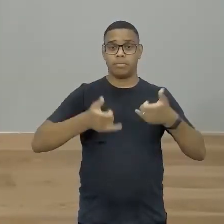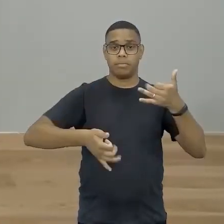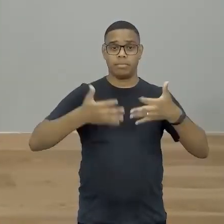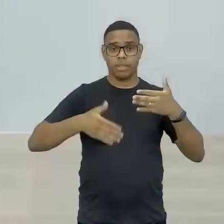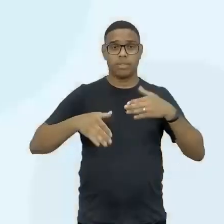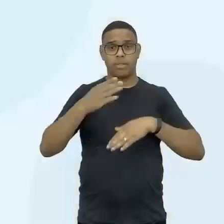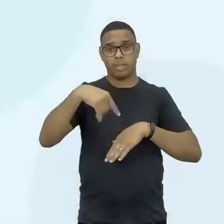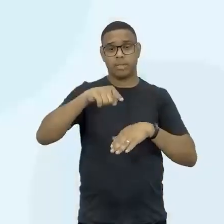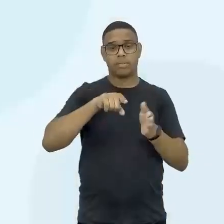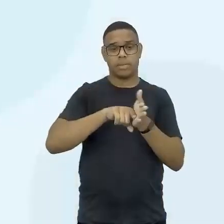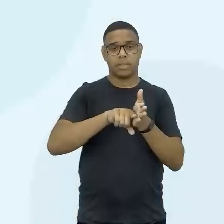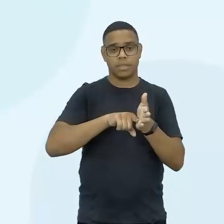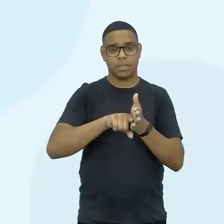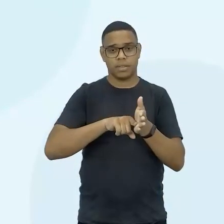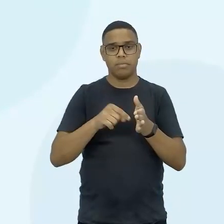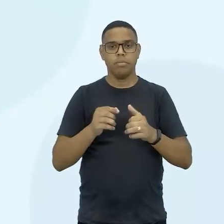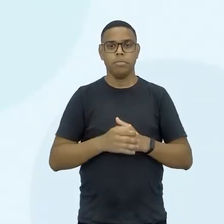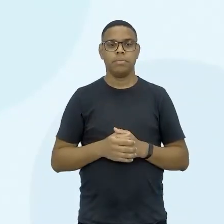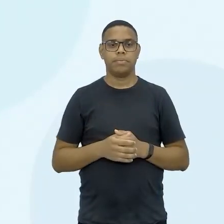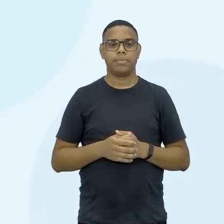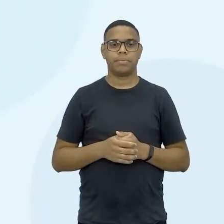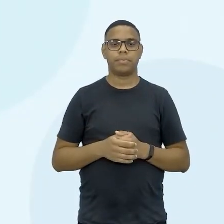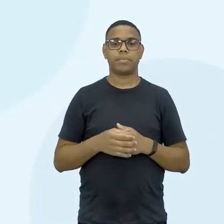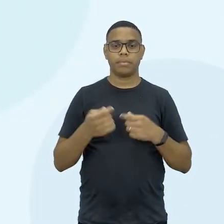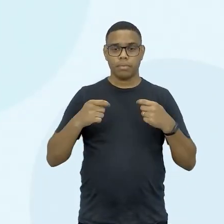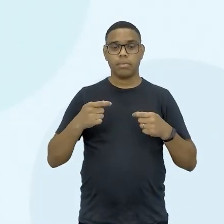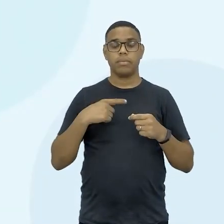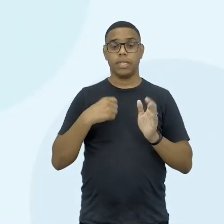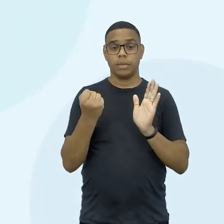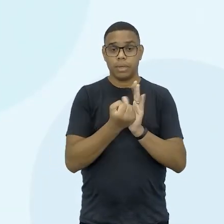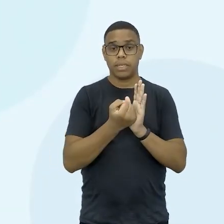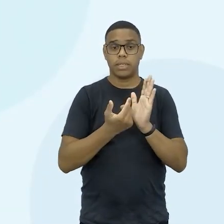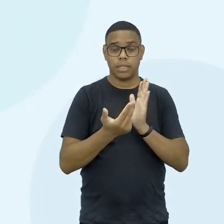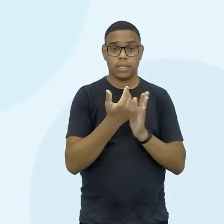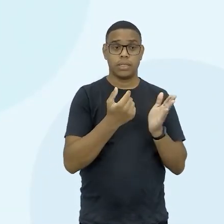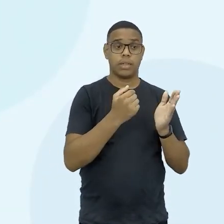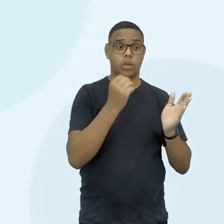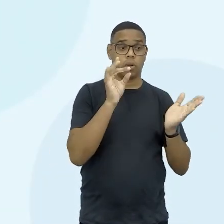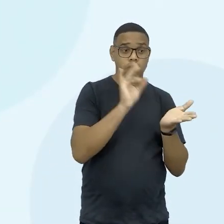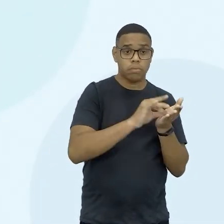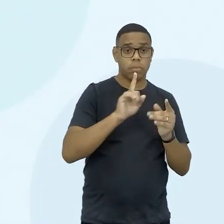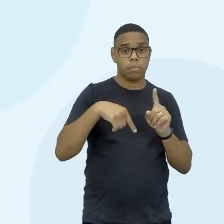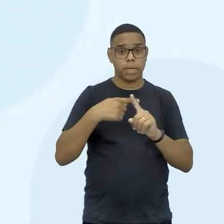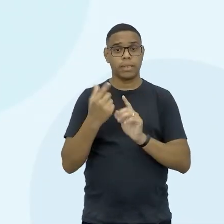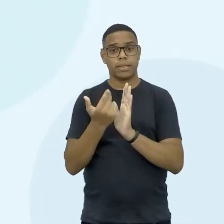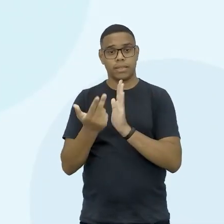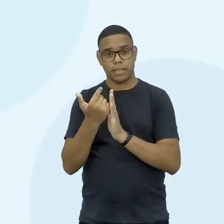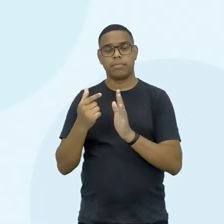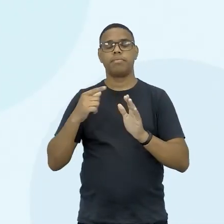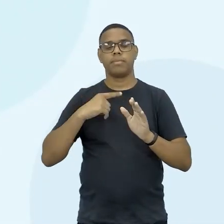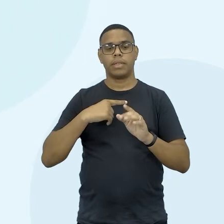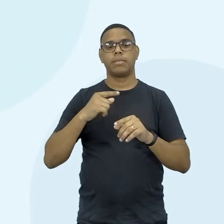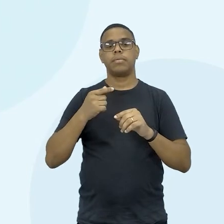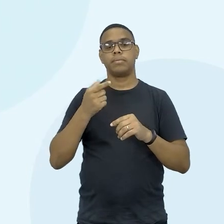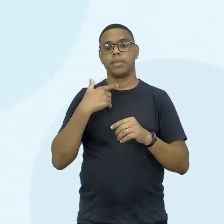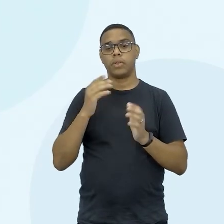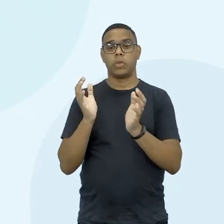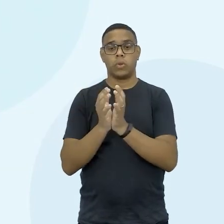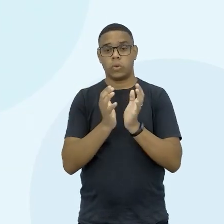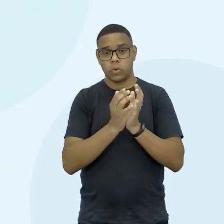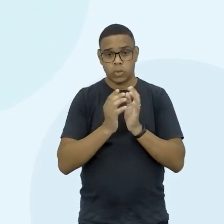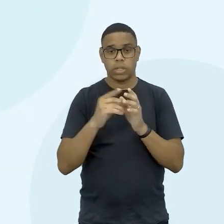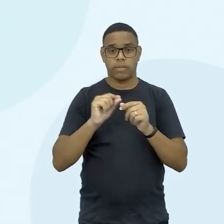vocês pesquisarem. Então, na amostra, destaca a necessidade de ambas as imagens, original e releitura, estarem presentes e peça que os times